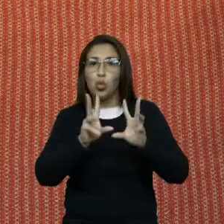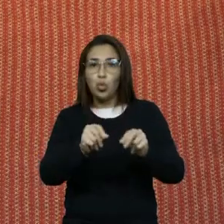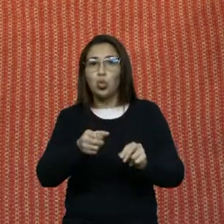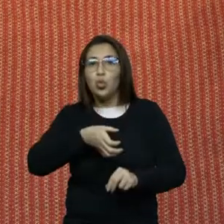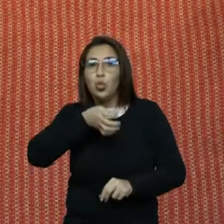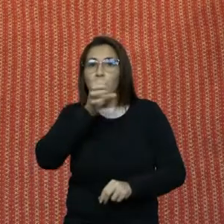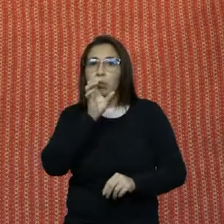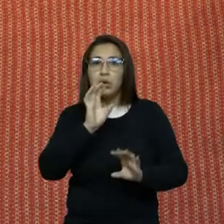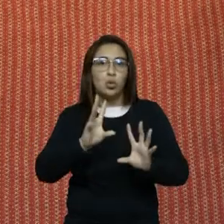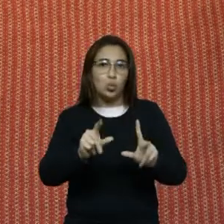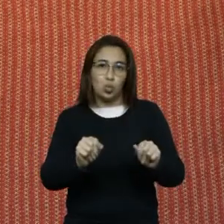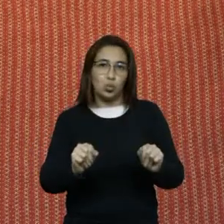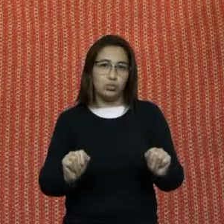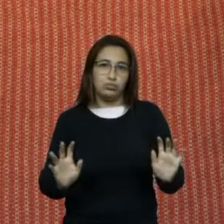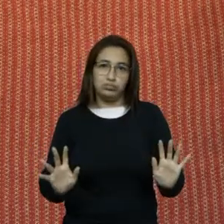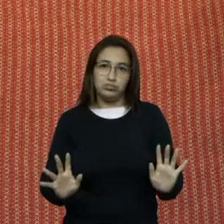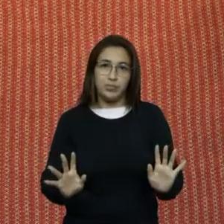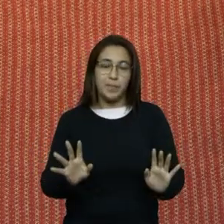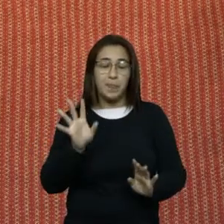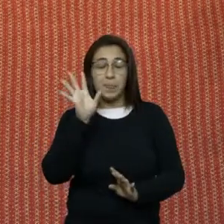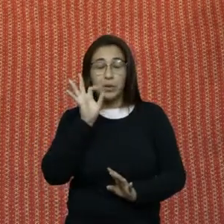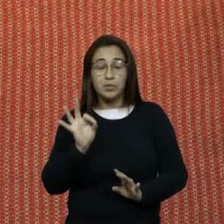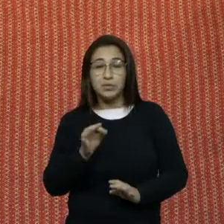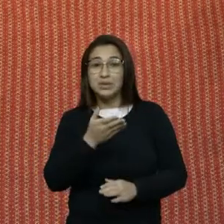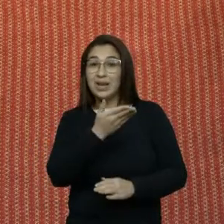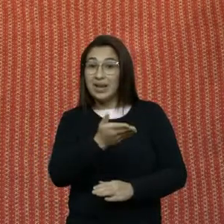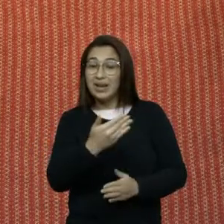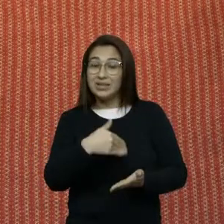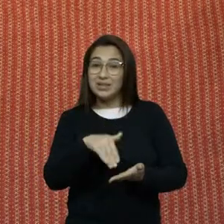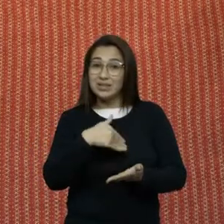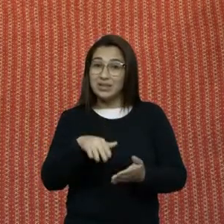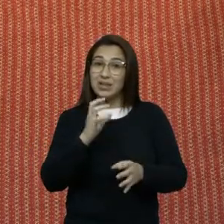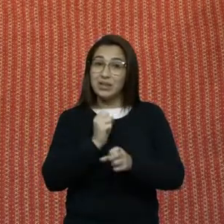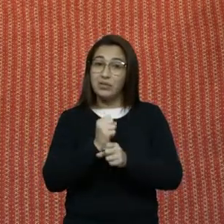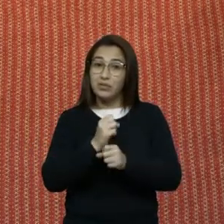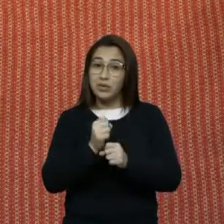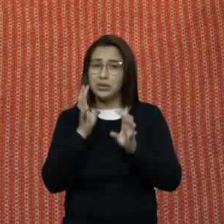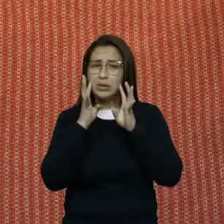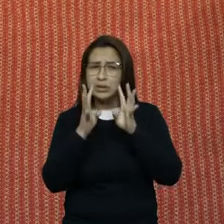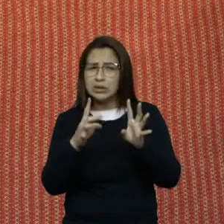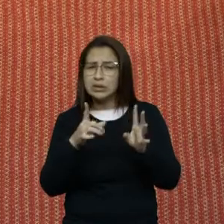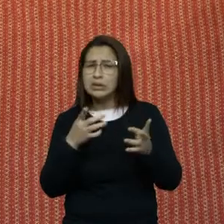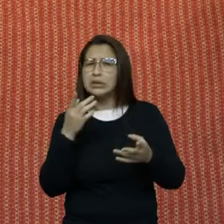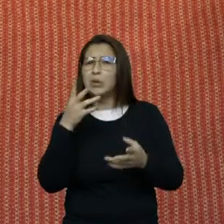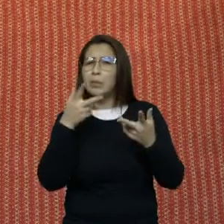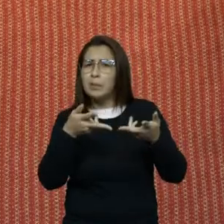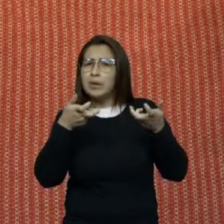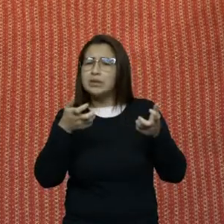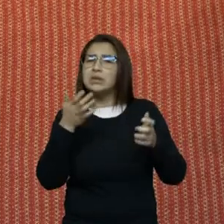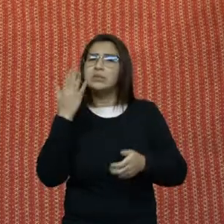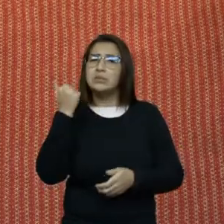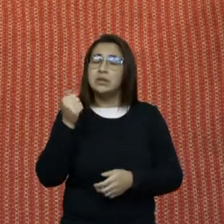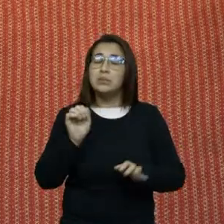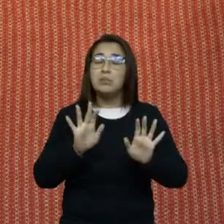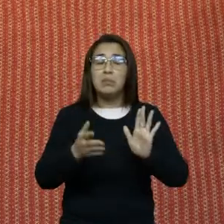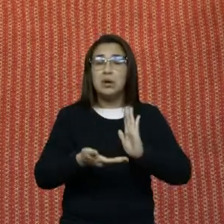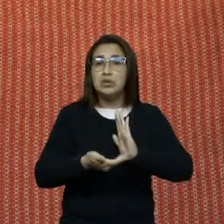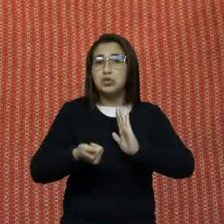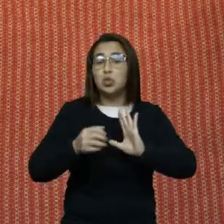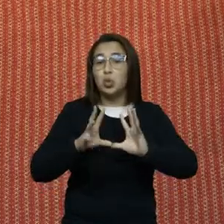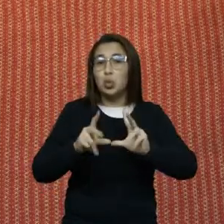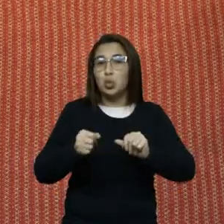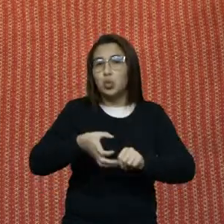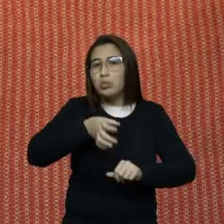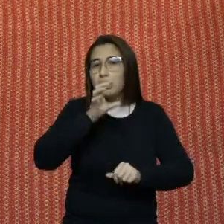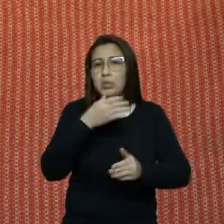eu não sei se a secretaria da fazenda se já tentou a esse fato ou não mas tirou todas as bebidas tão pouca coisa